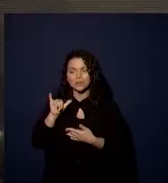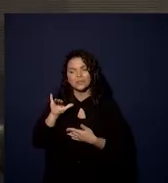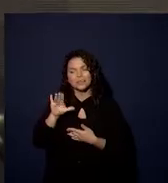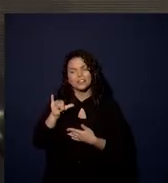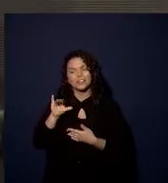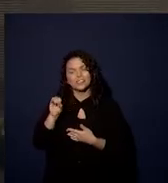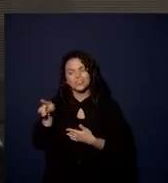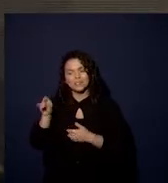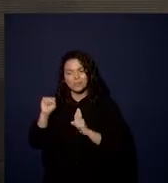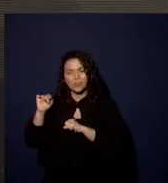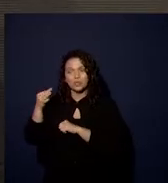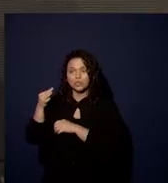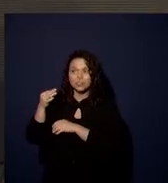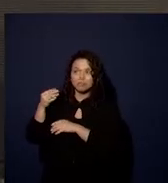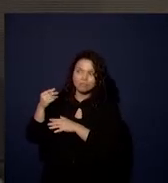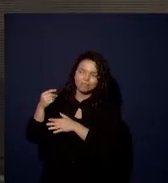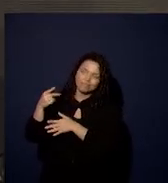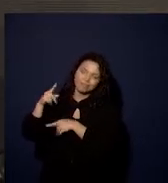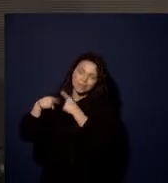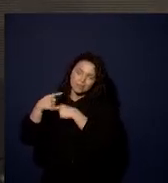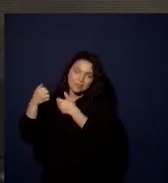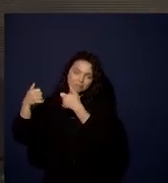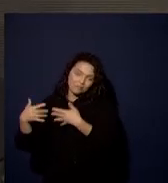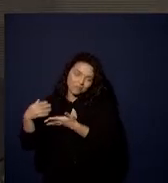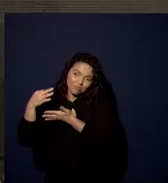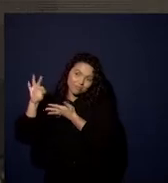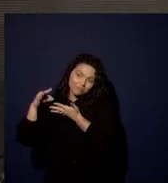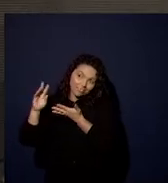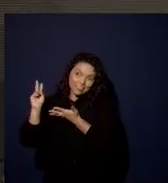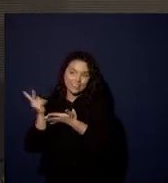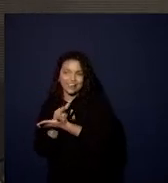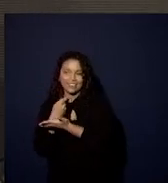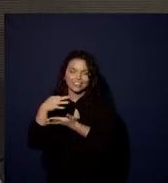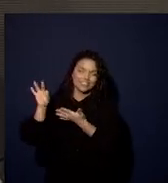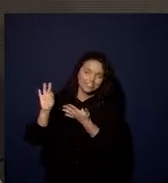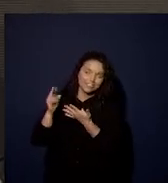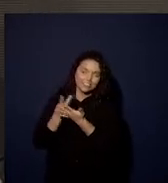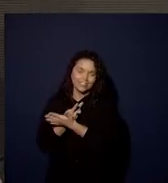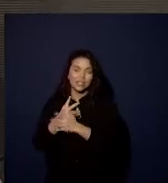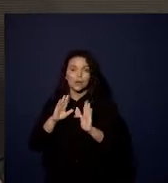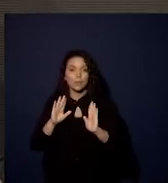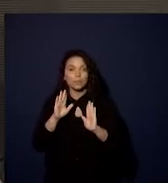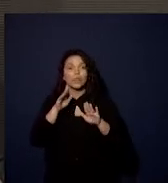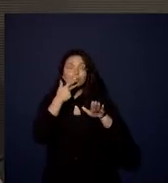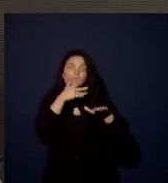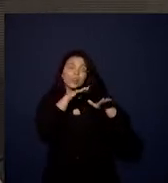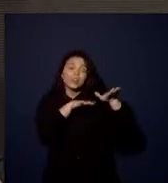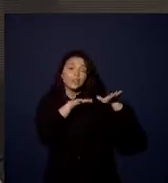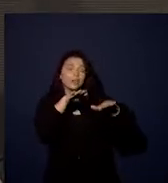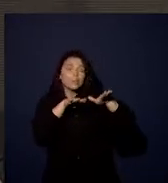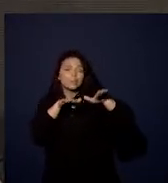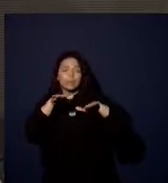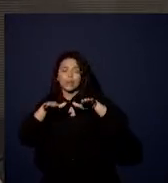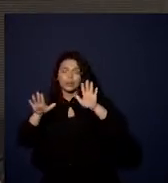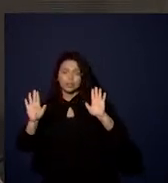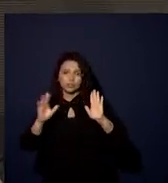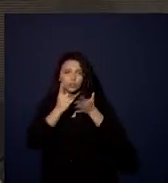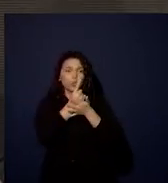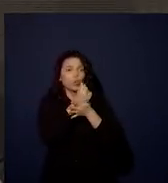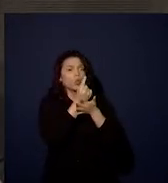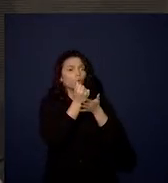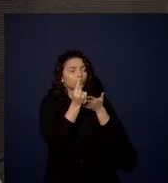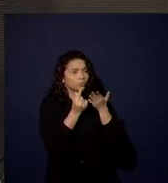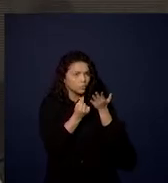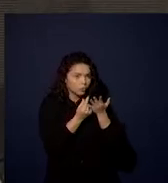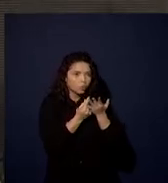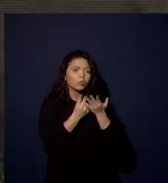mas eu diria o seguinte primeiro o consumidor É muita gente né então tem consumidor e consumidor então tem consumidor certamente